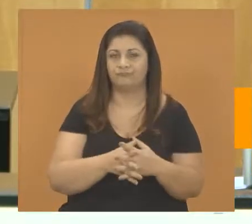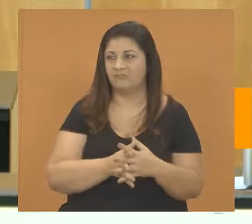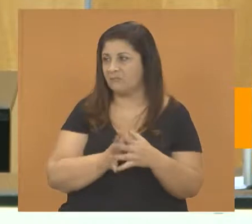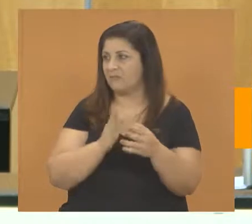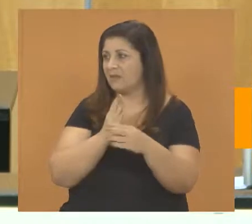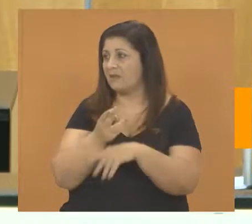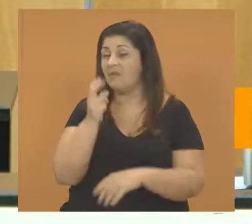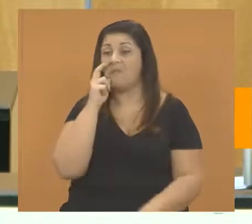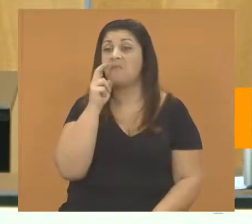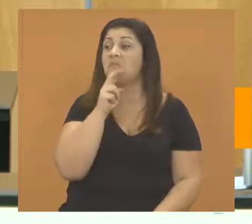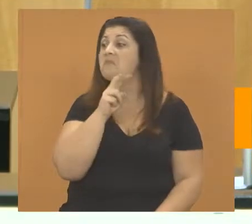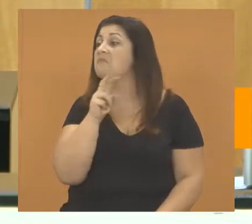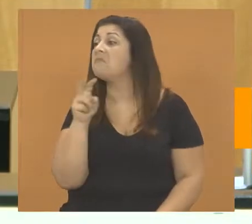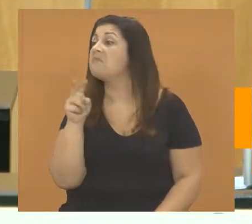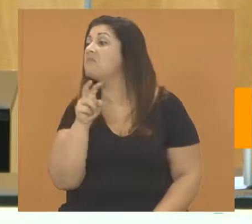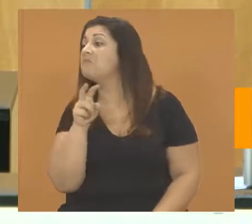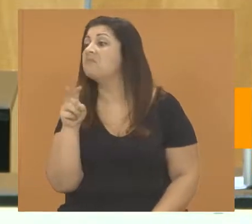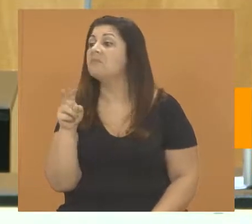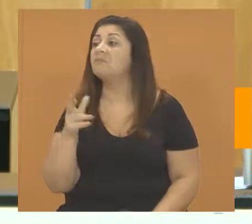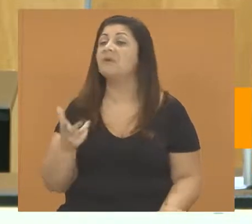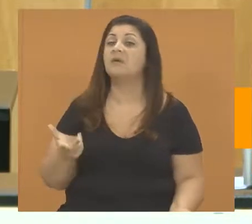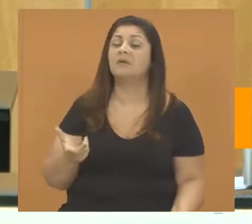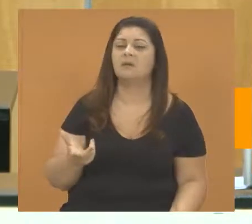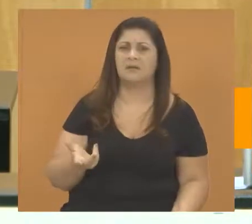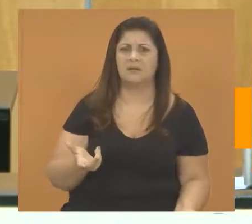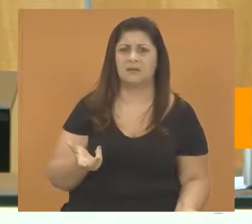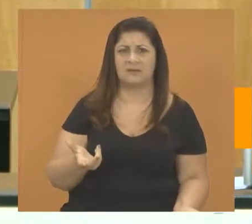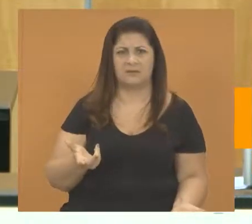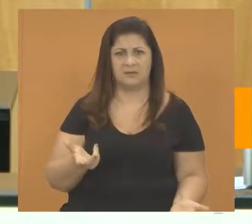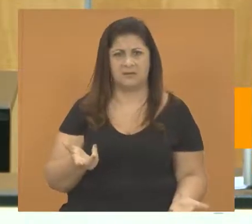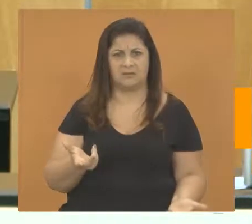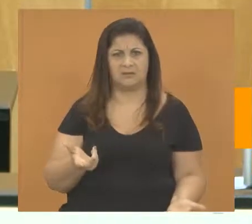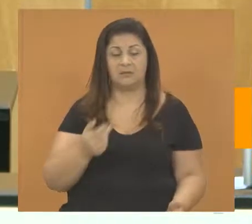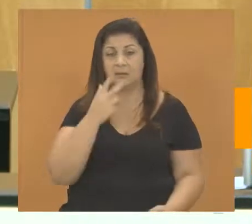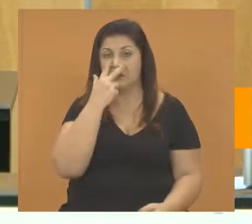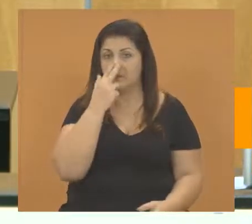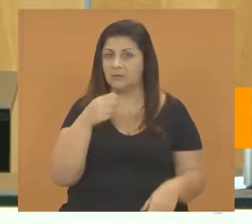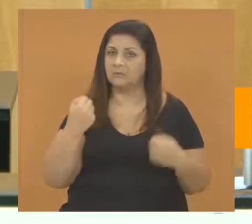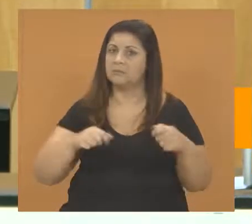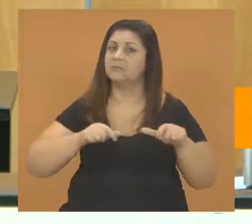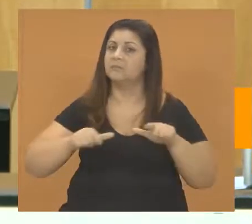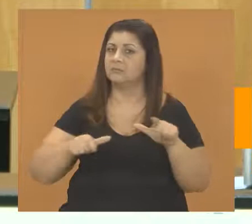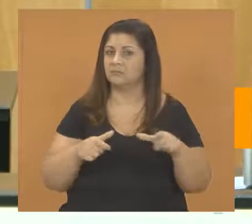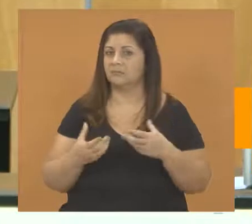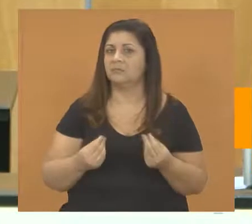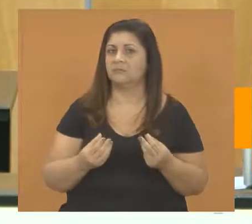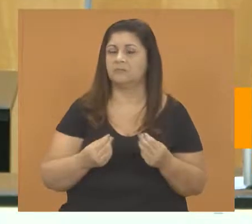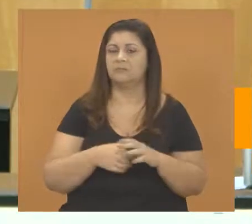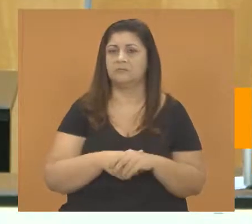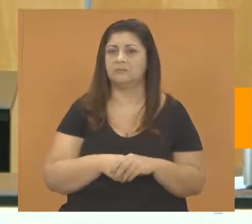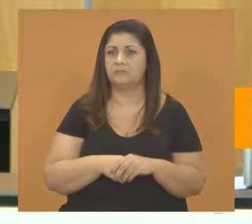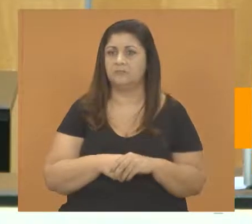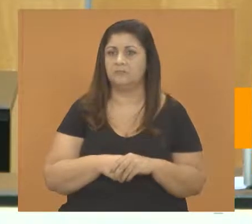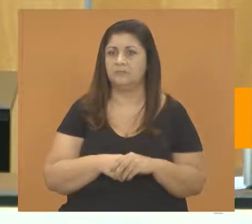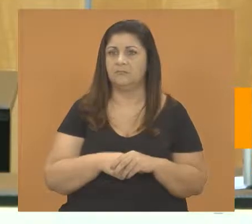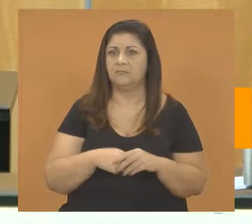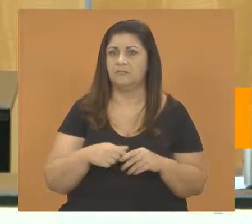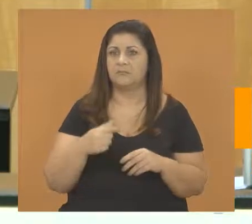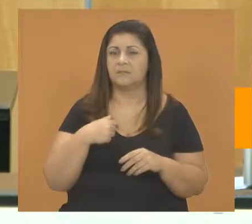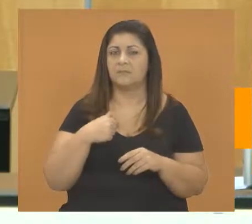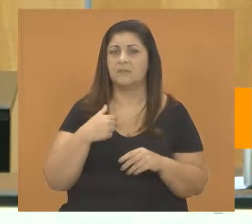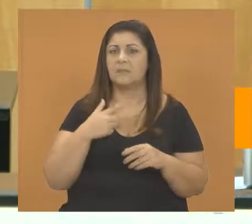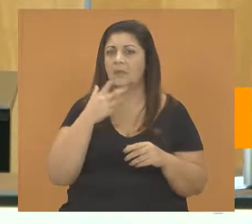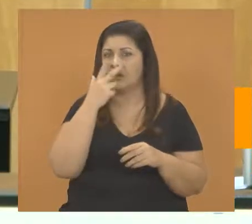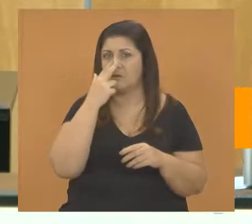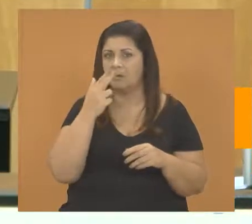fiscalizador do servidor de carreira eu acho que tem que trabalhar muito e eu vejo que nesse governo tá